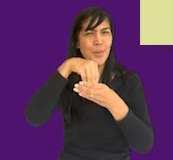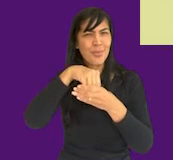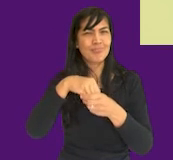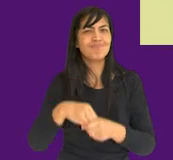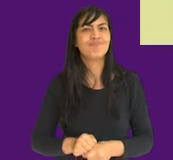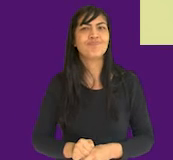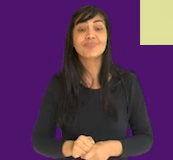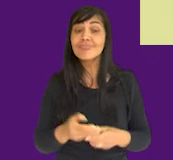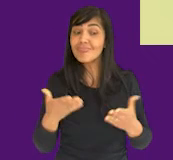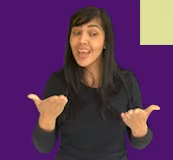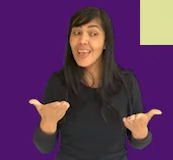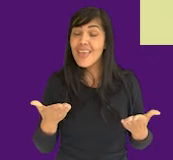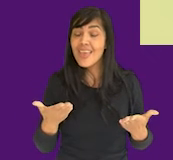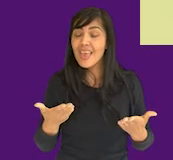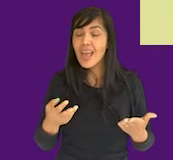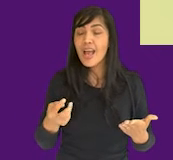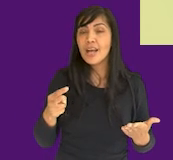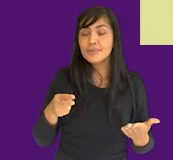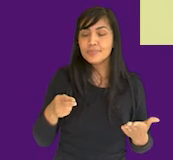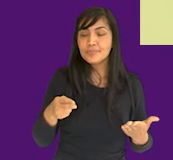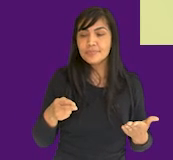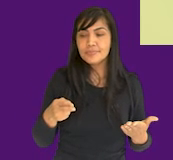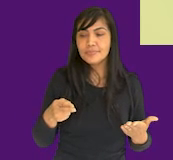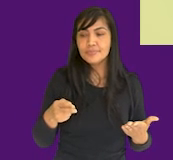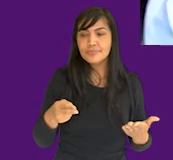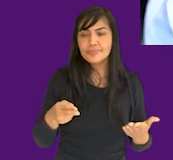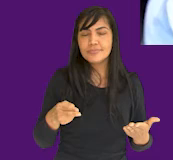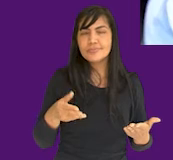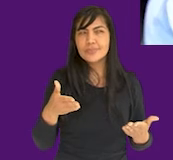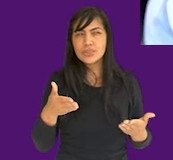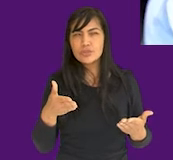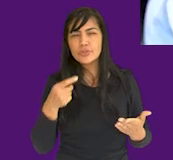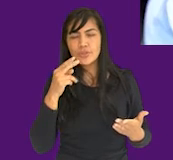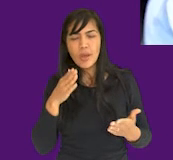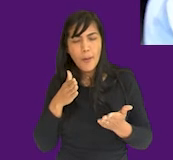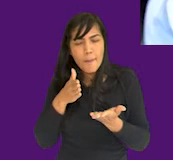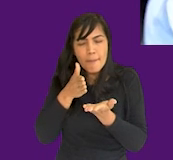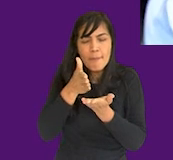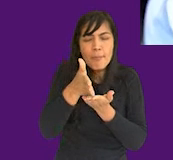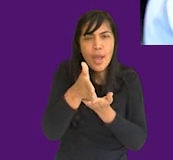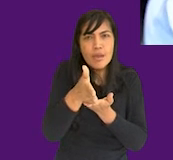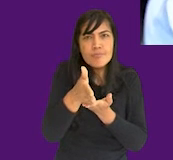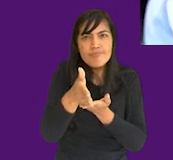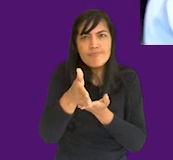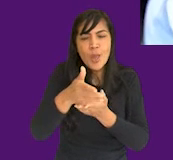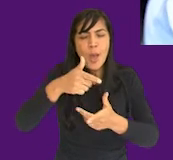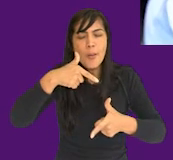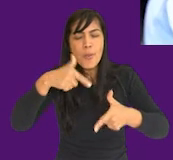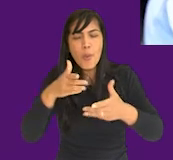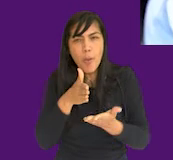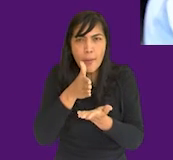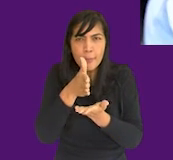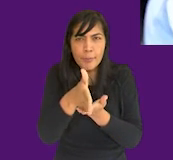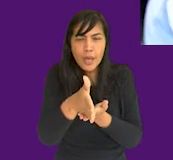mapa aí depois vamos para esse esse campo de